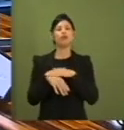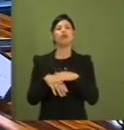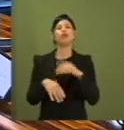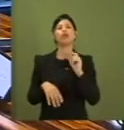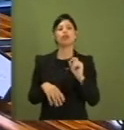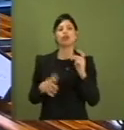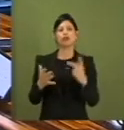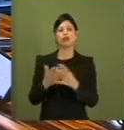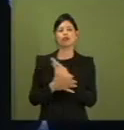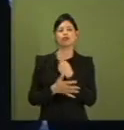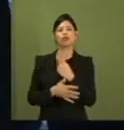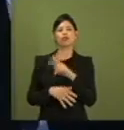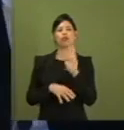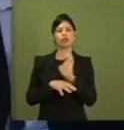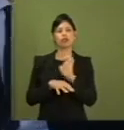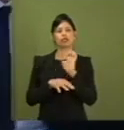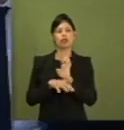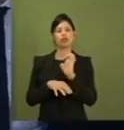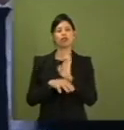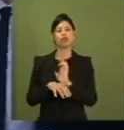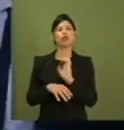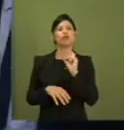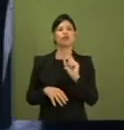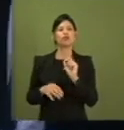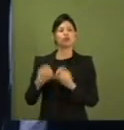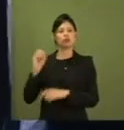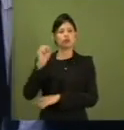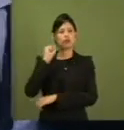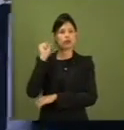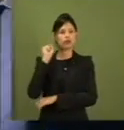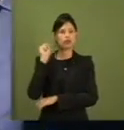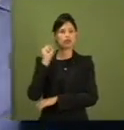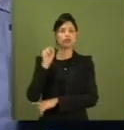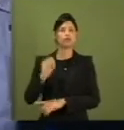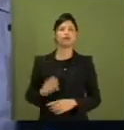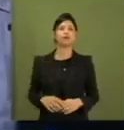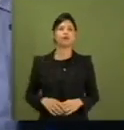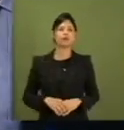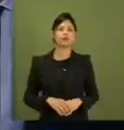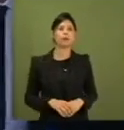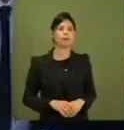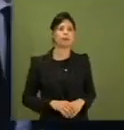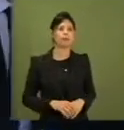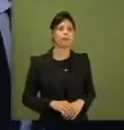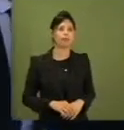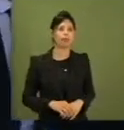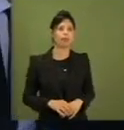muito obrigado também ao senador Humberto Costa. Senhor presidente, eu quero hoje pela manhã